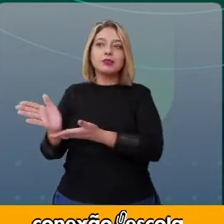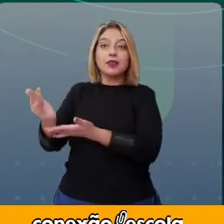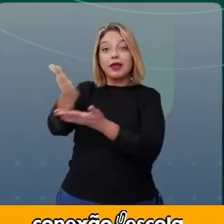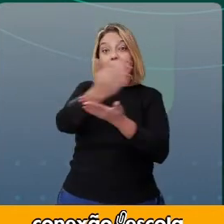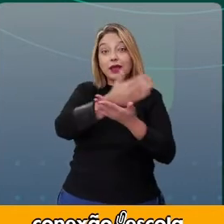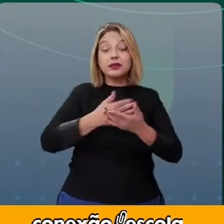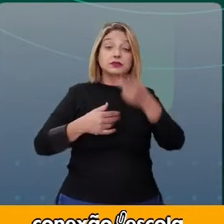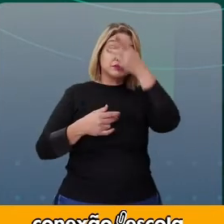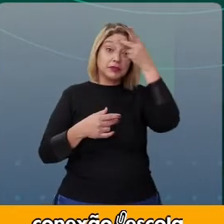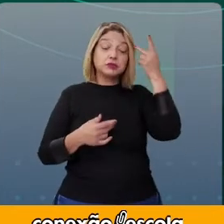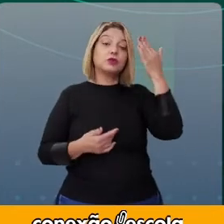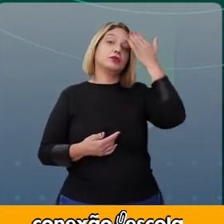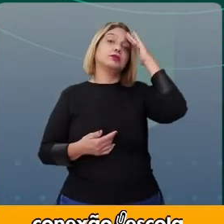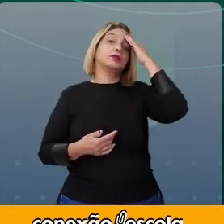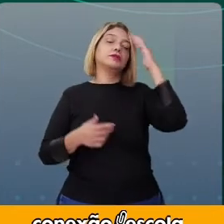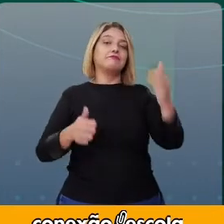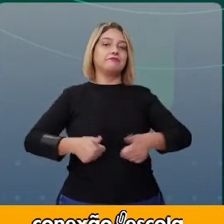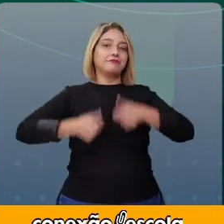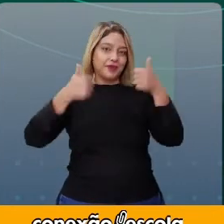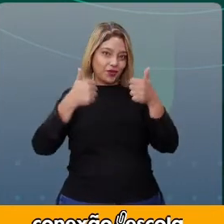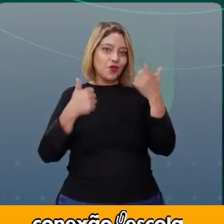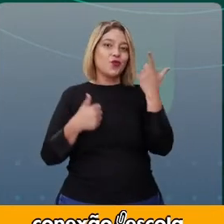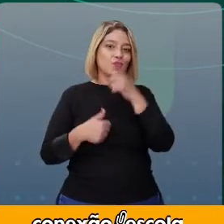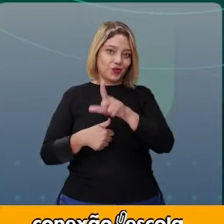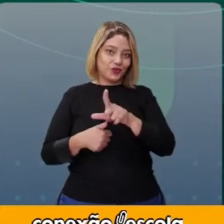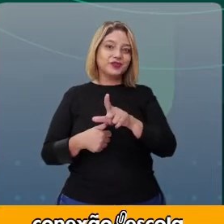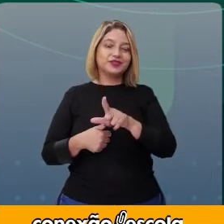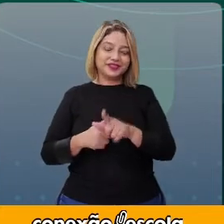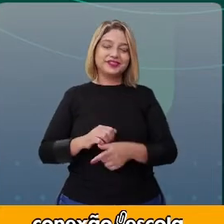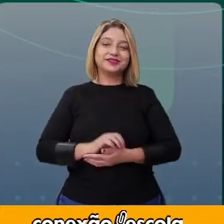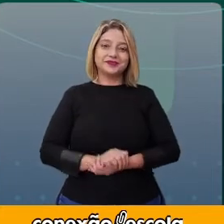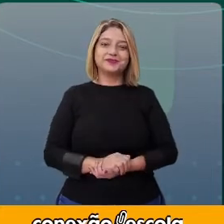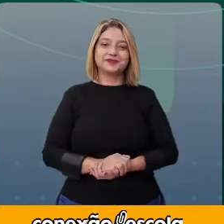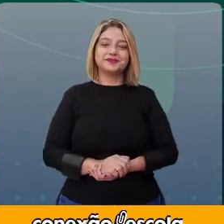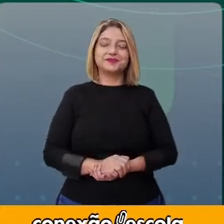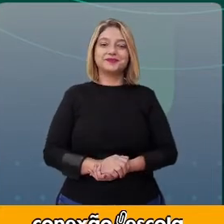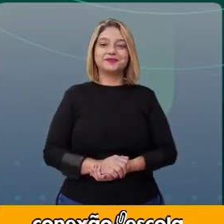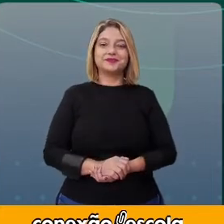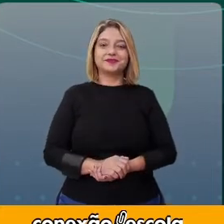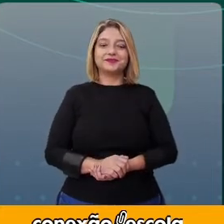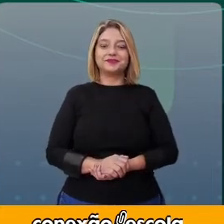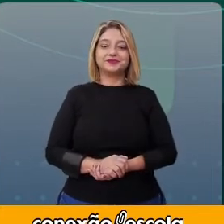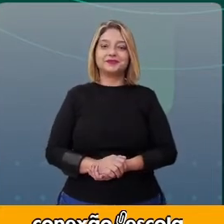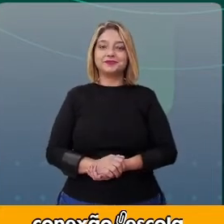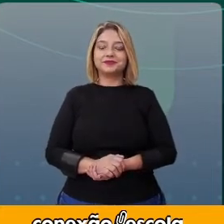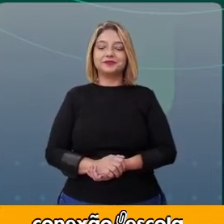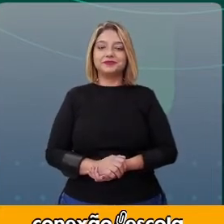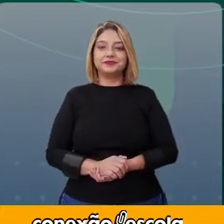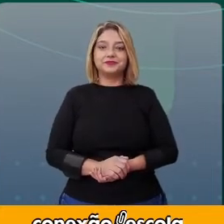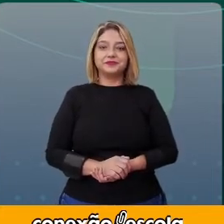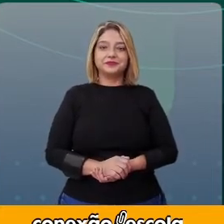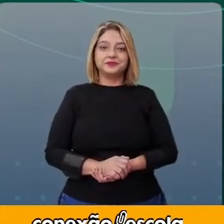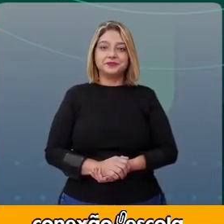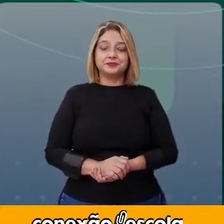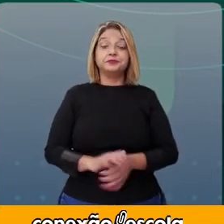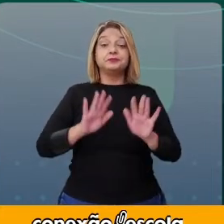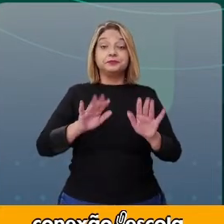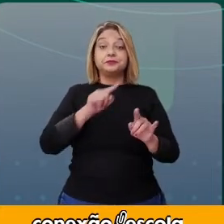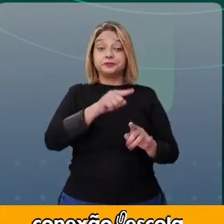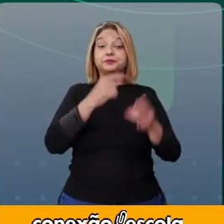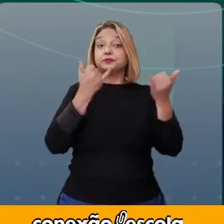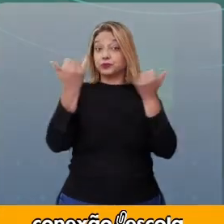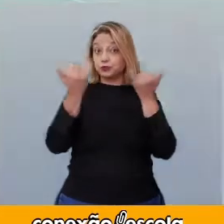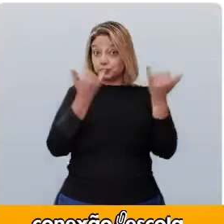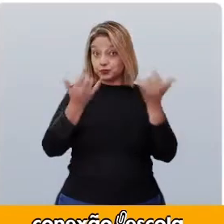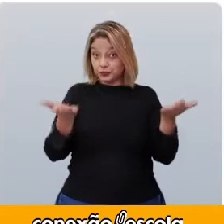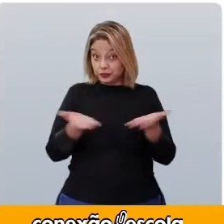leitura, para então que o leitor consiga compreender de uma maneira mais rápida e eficaz o que está lendo. A notícia que nós